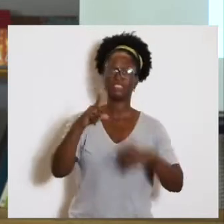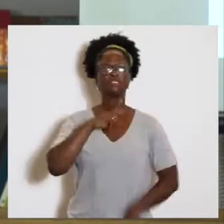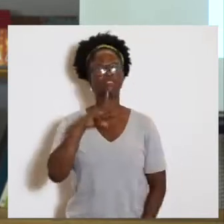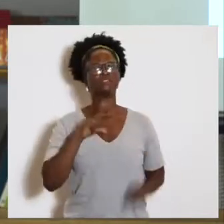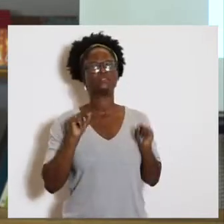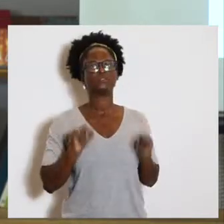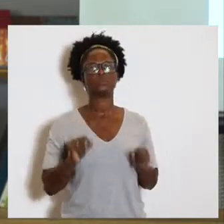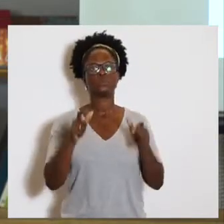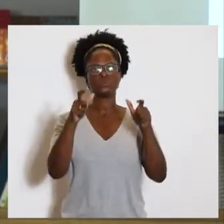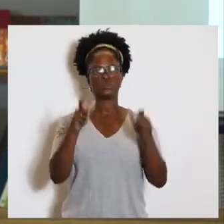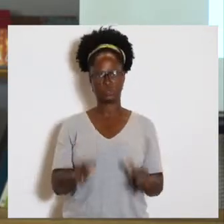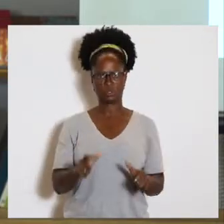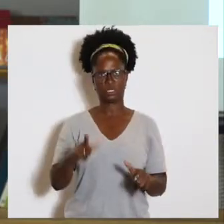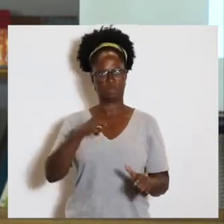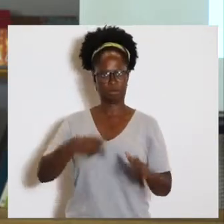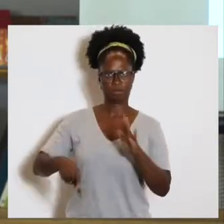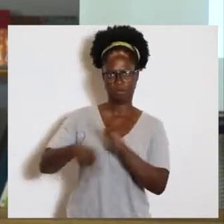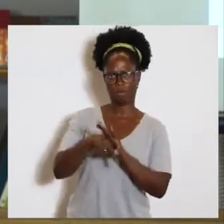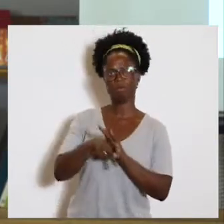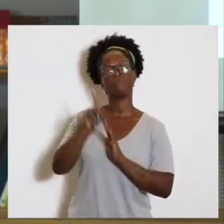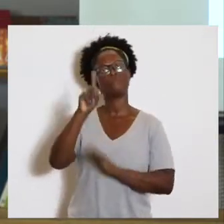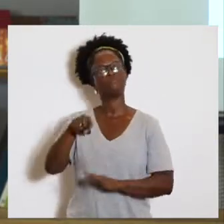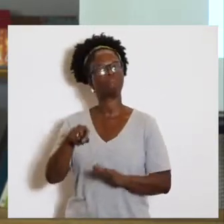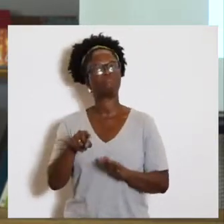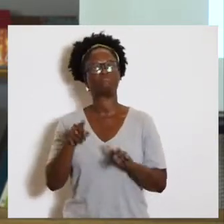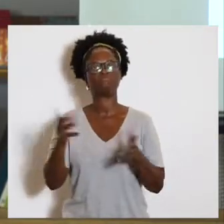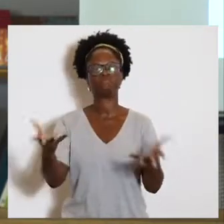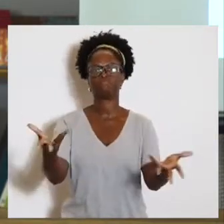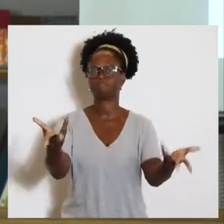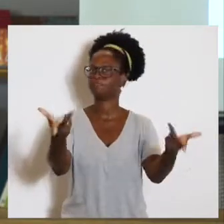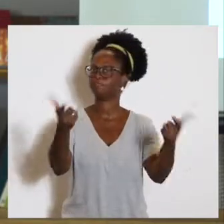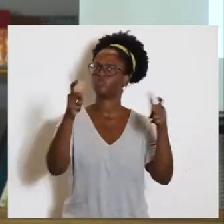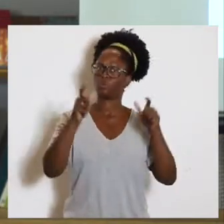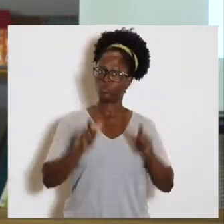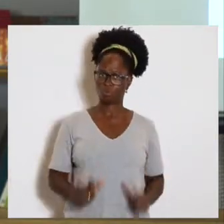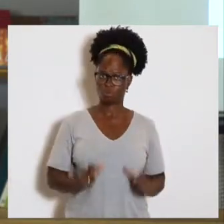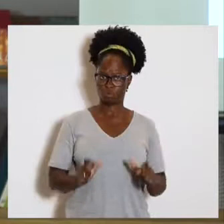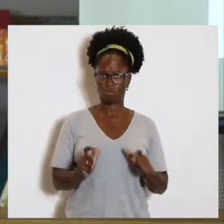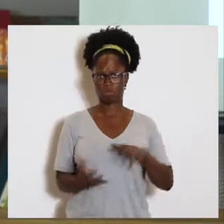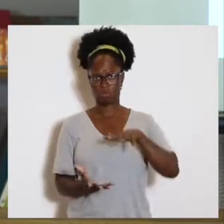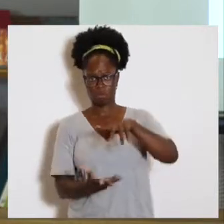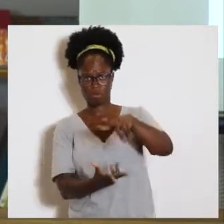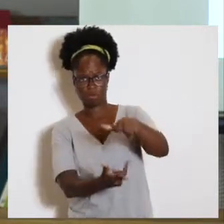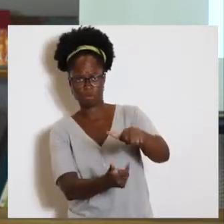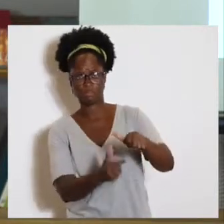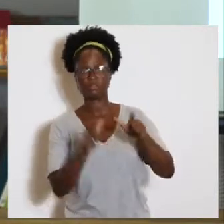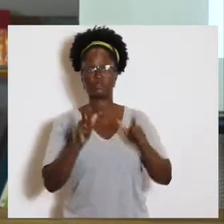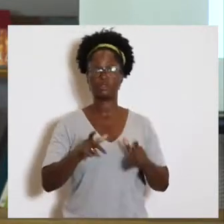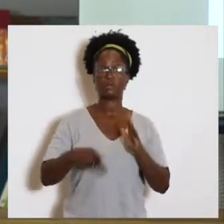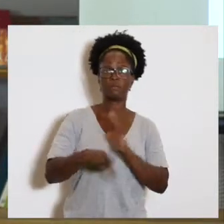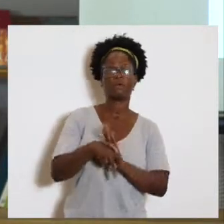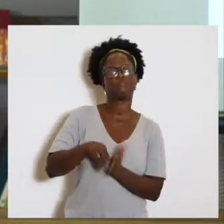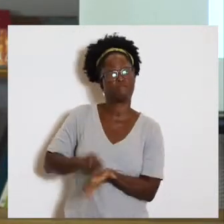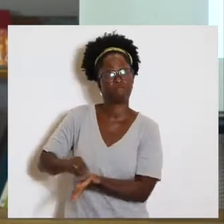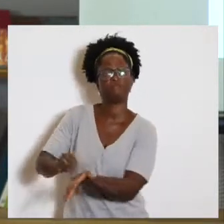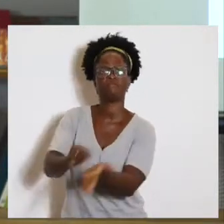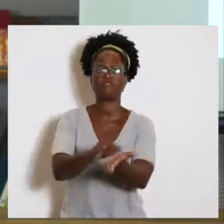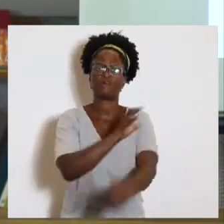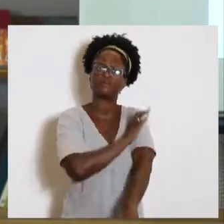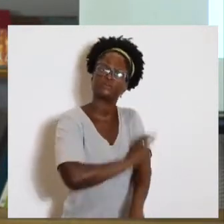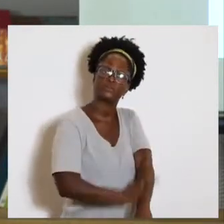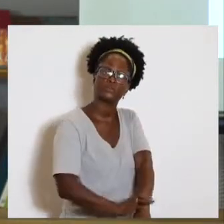aquele espaço que existe uma quantidade incrível no espaço no universo no território onde faltam espaços